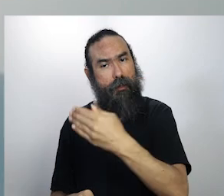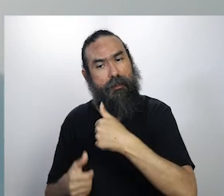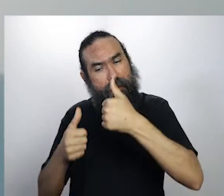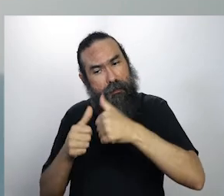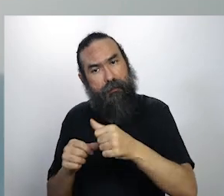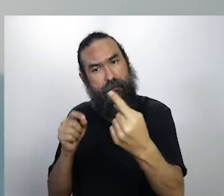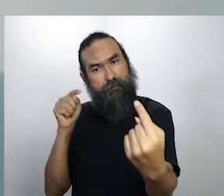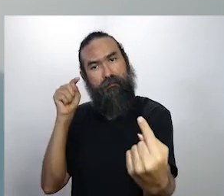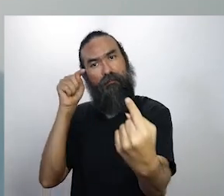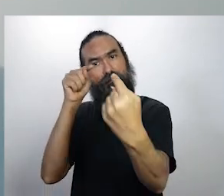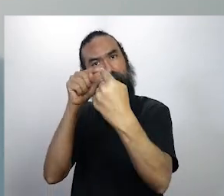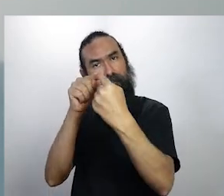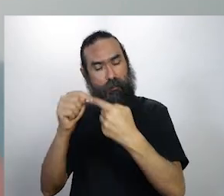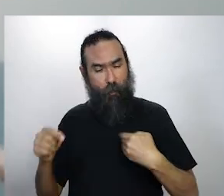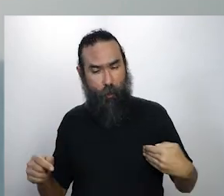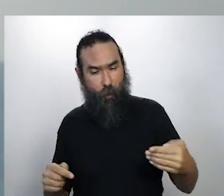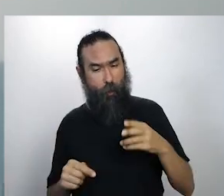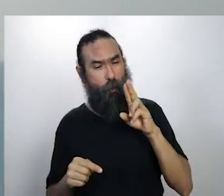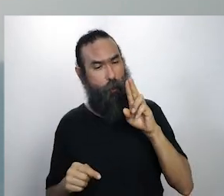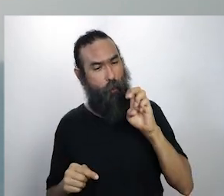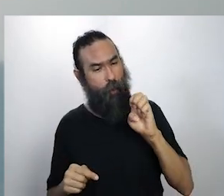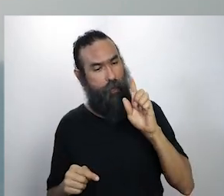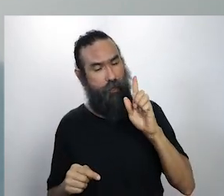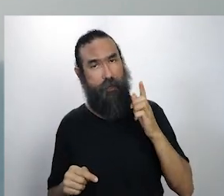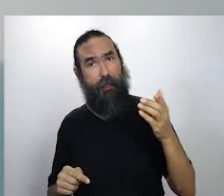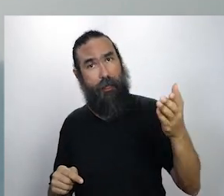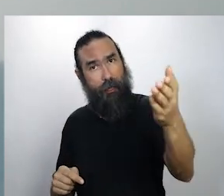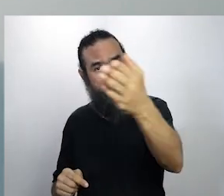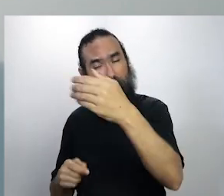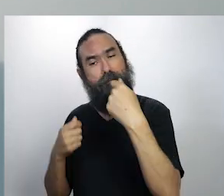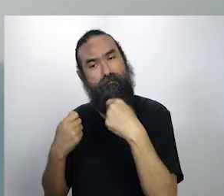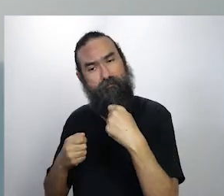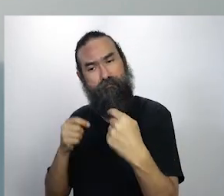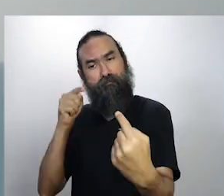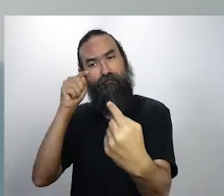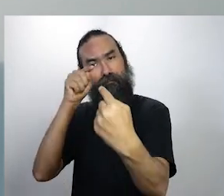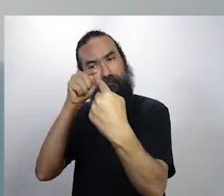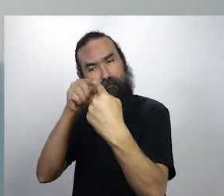mantida. Nós precisamos usar